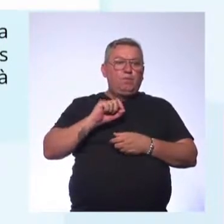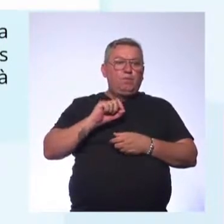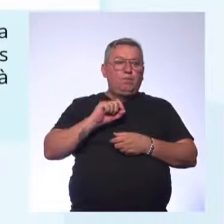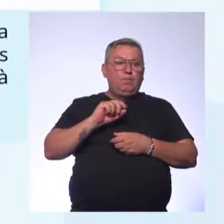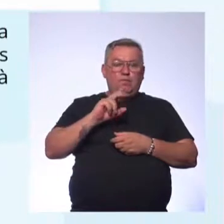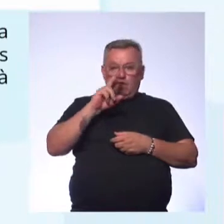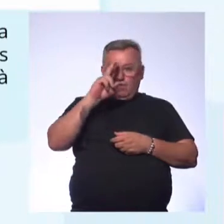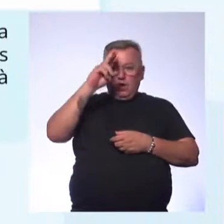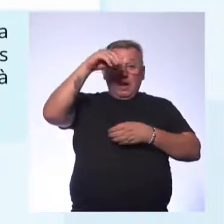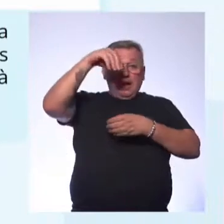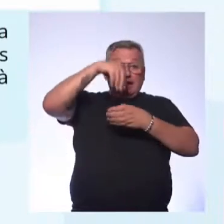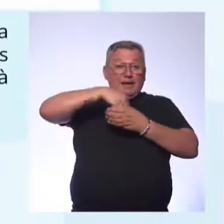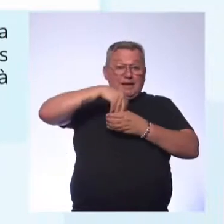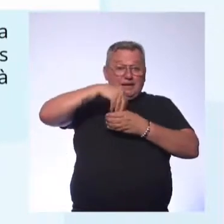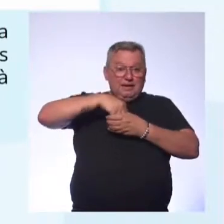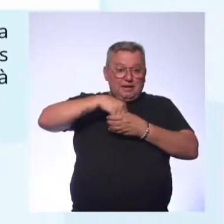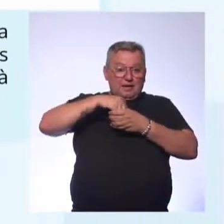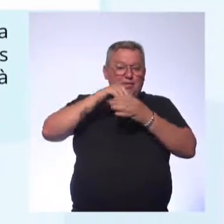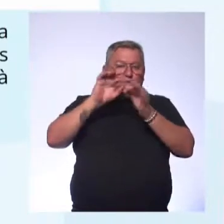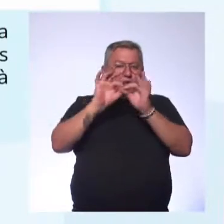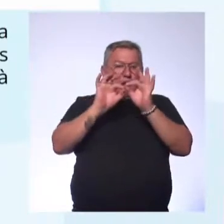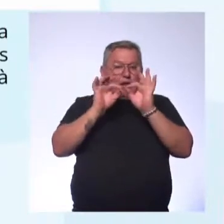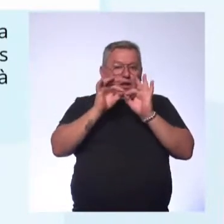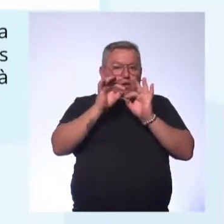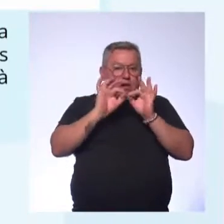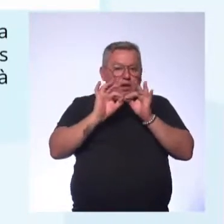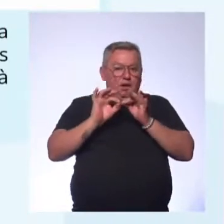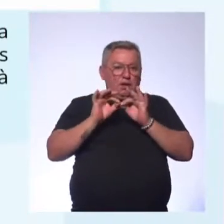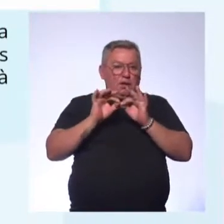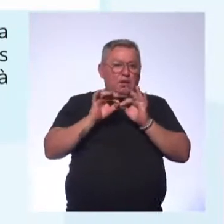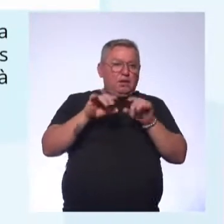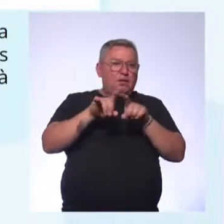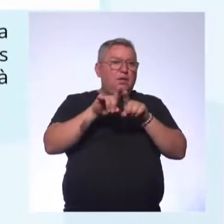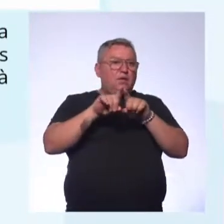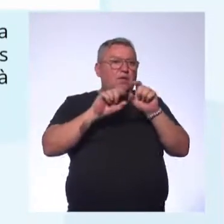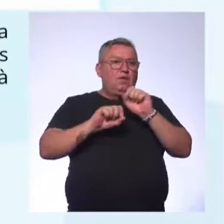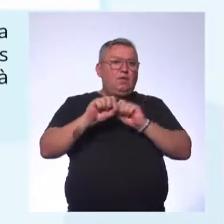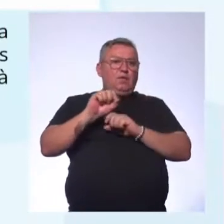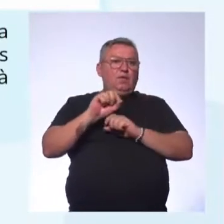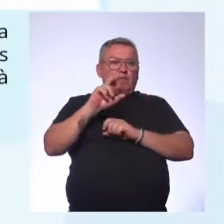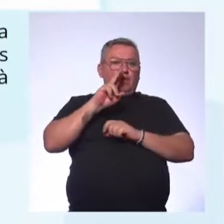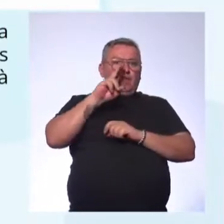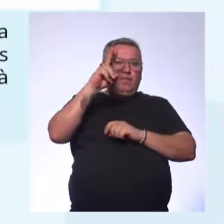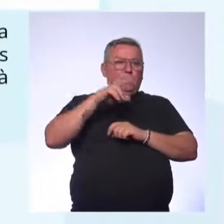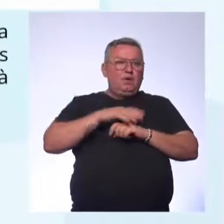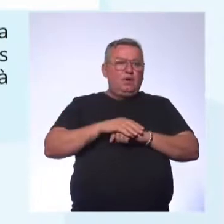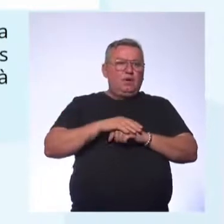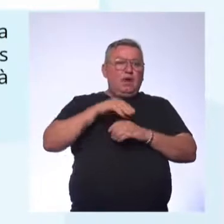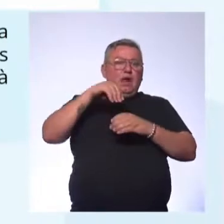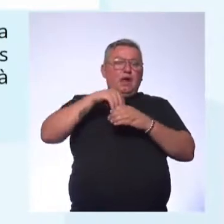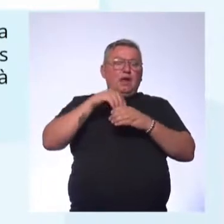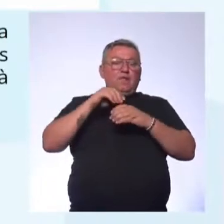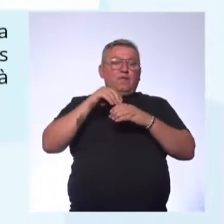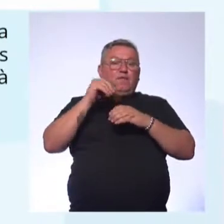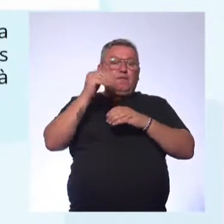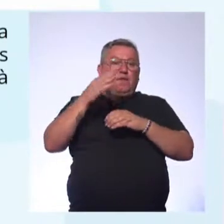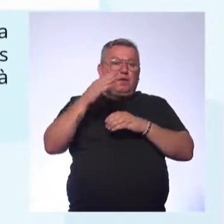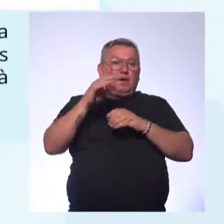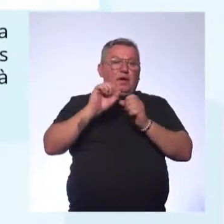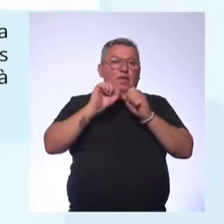intermoleculares que ocorre entre as moléculas ó e Aqui nós temos as forças intramoleculares